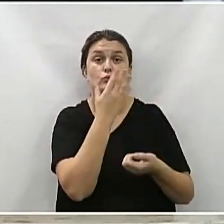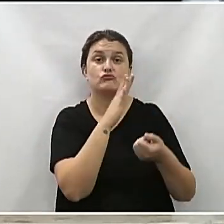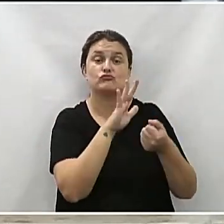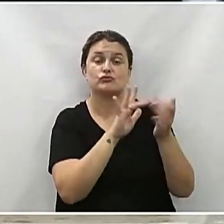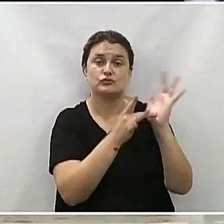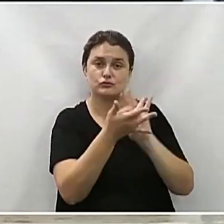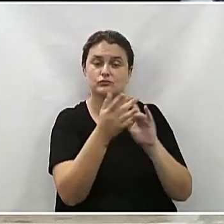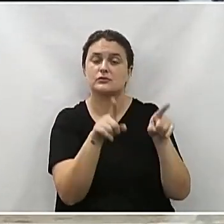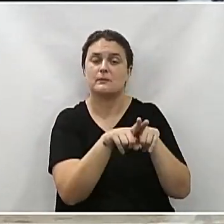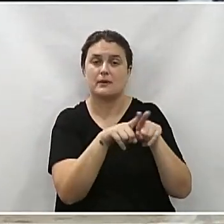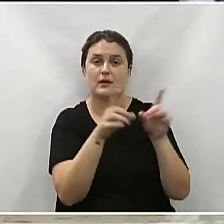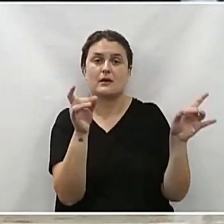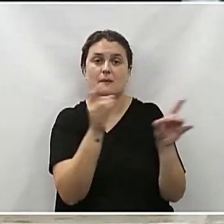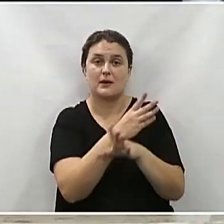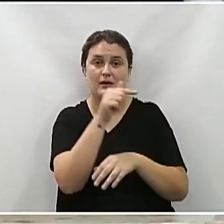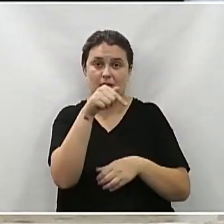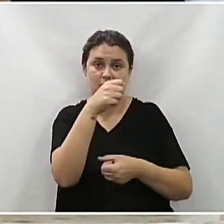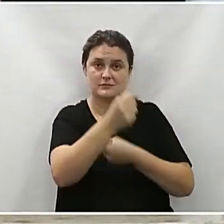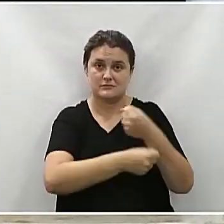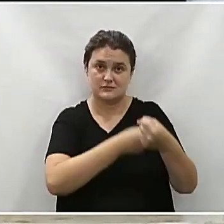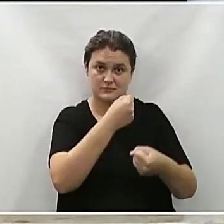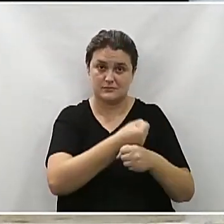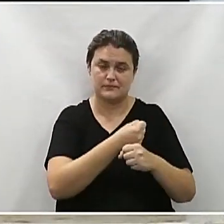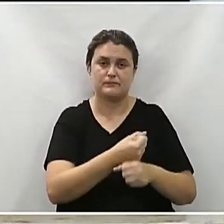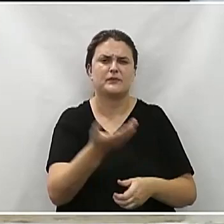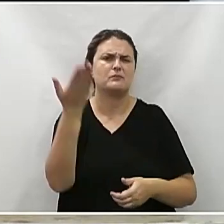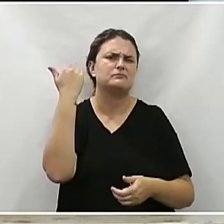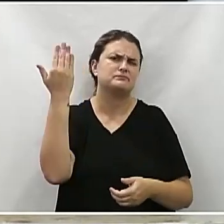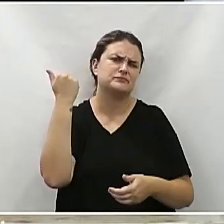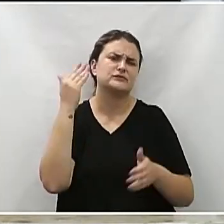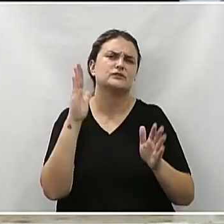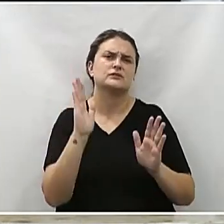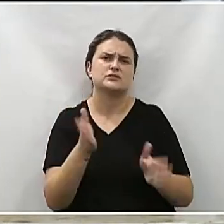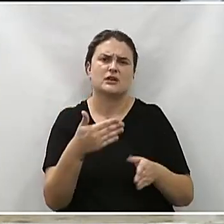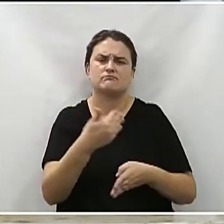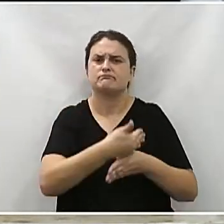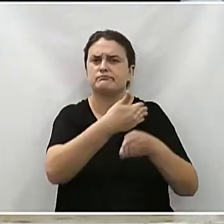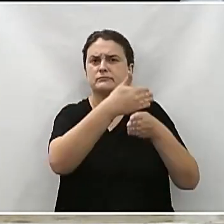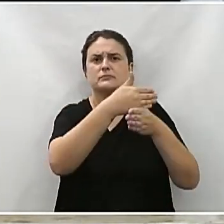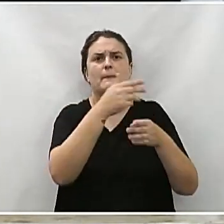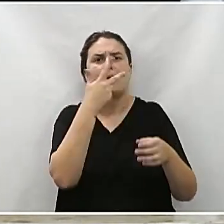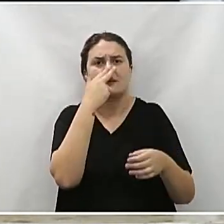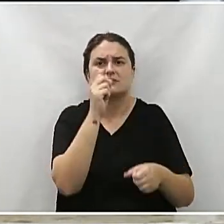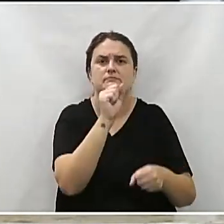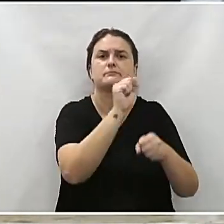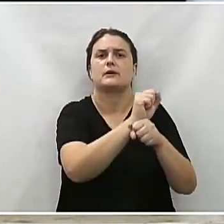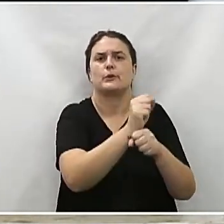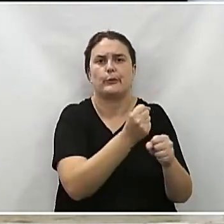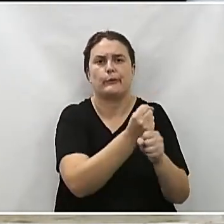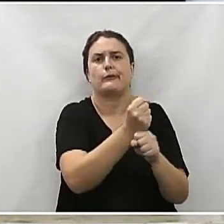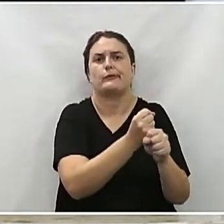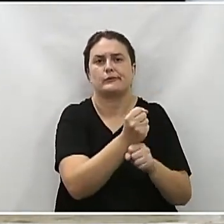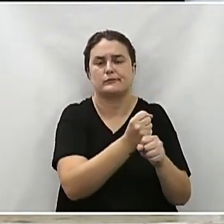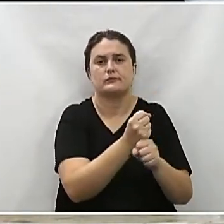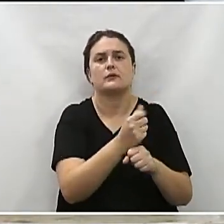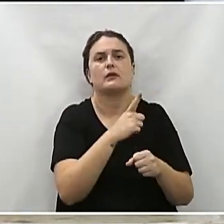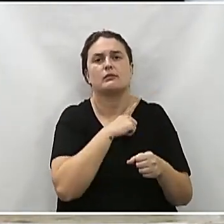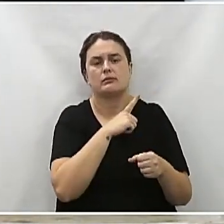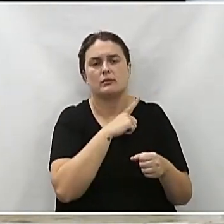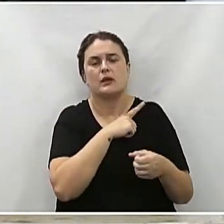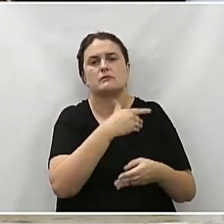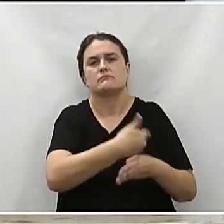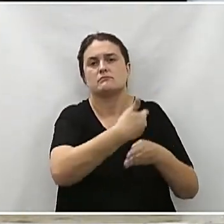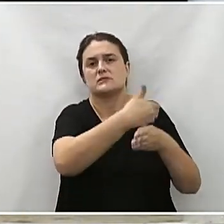contemplado ainda esse ano. Obras de outros prefeitos que passaram e não cabe aqui também ressaltar isso, até porque tem muitas obras